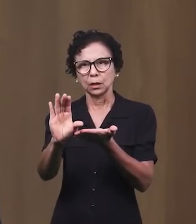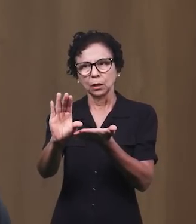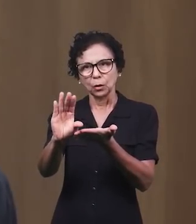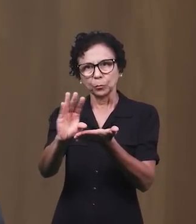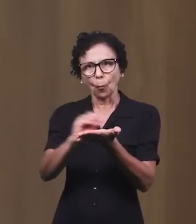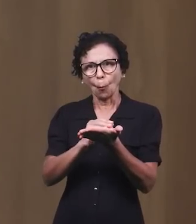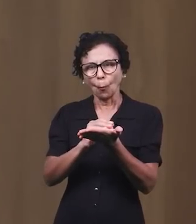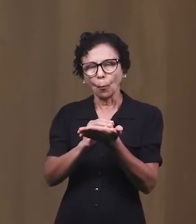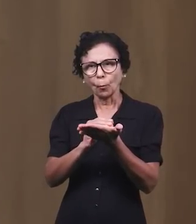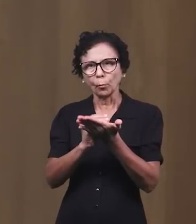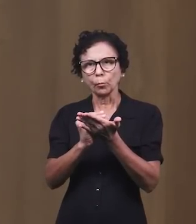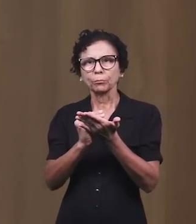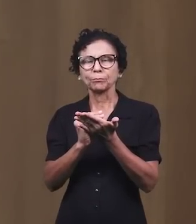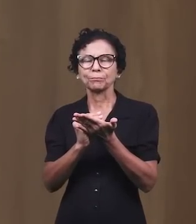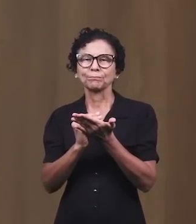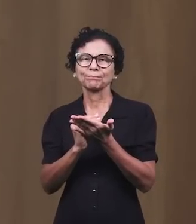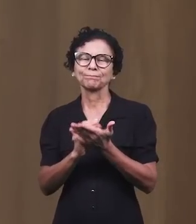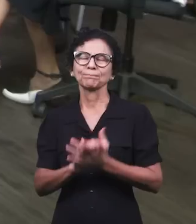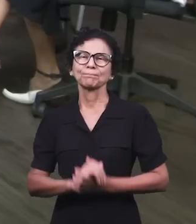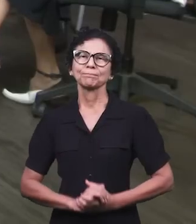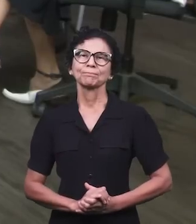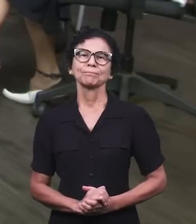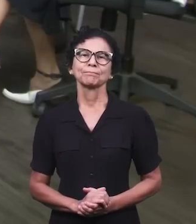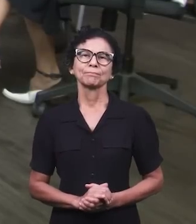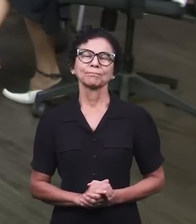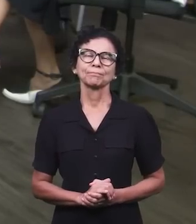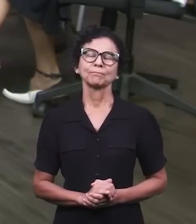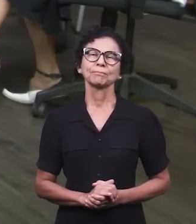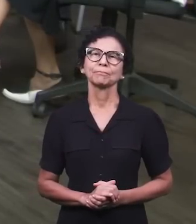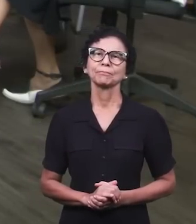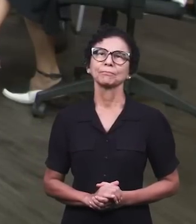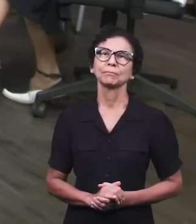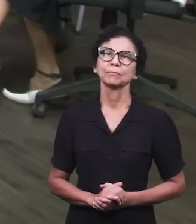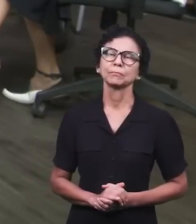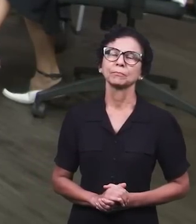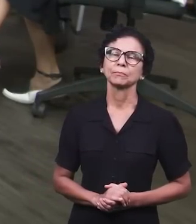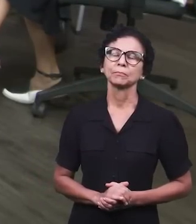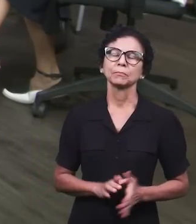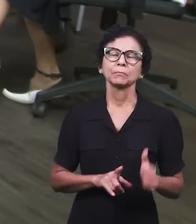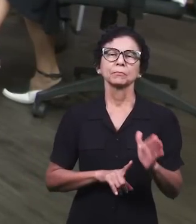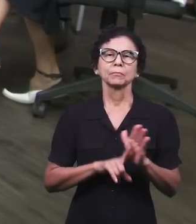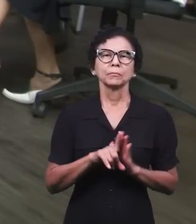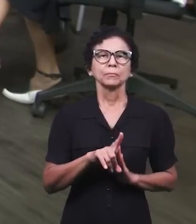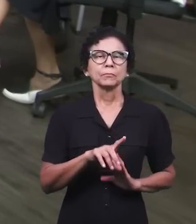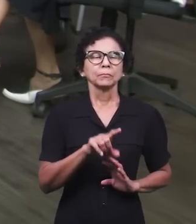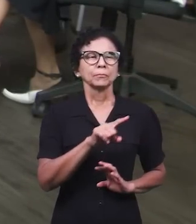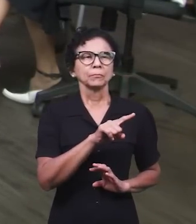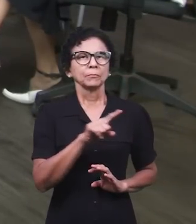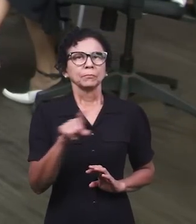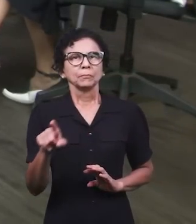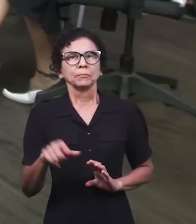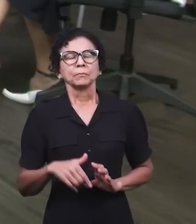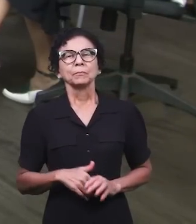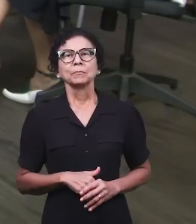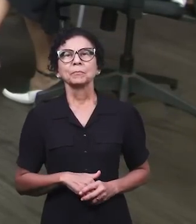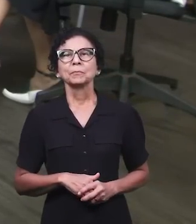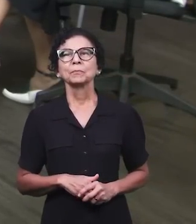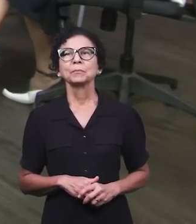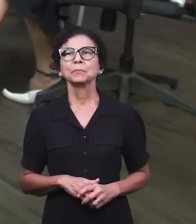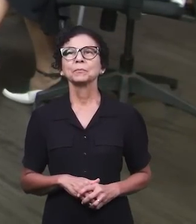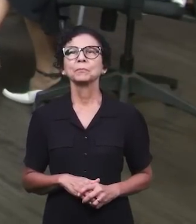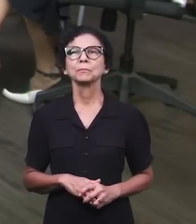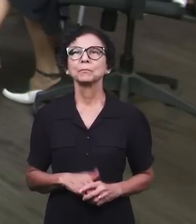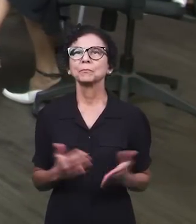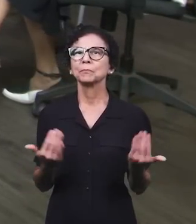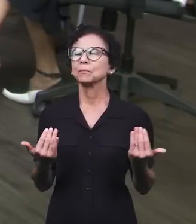recurso que ele vai te atender na sua necessidade. Muito bem. Eu queria fazer também uma pergunta. Os jovens não têm mais nenhuma pergunta não, né?